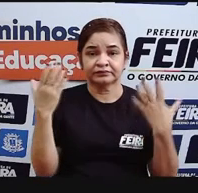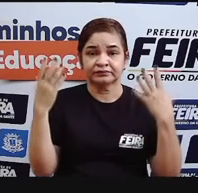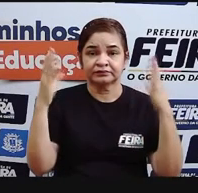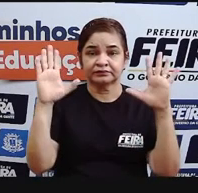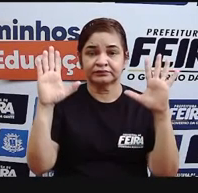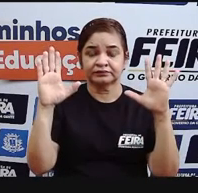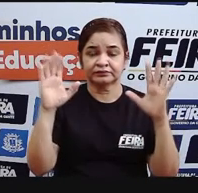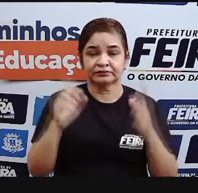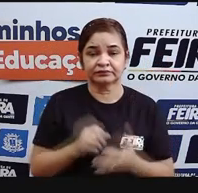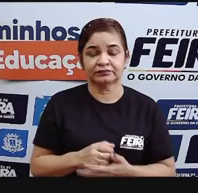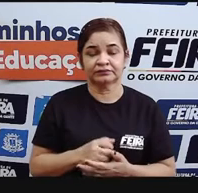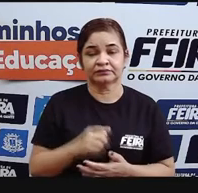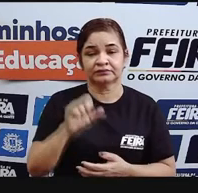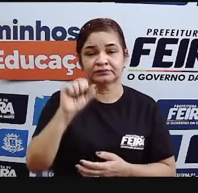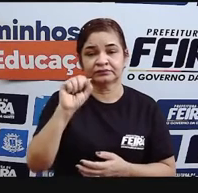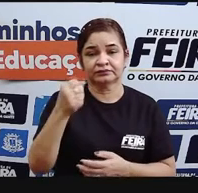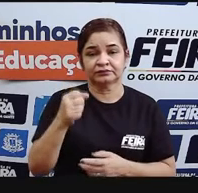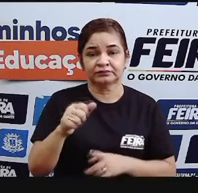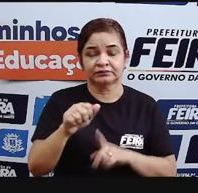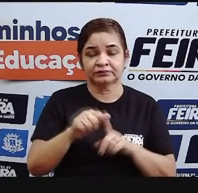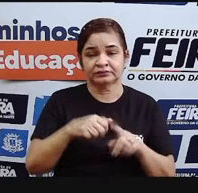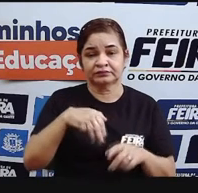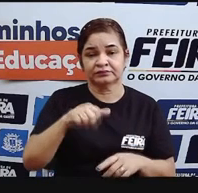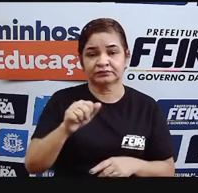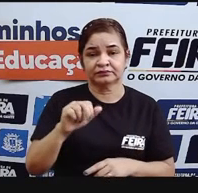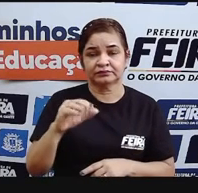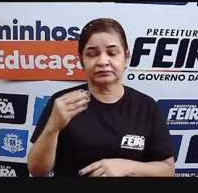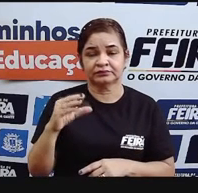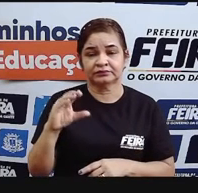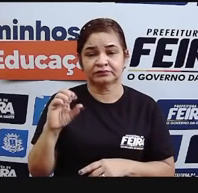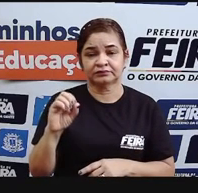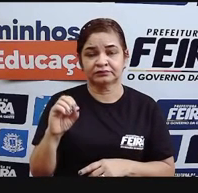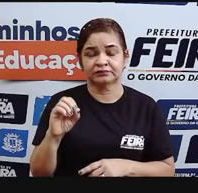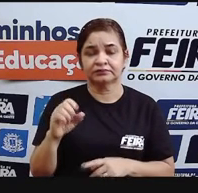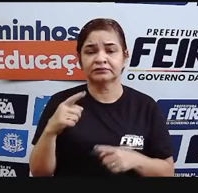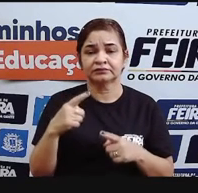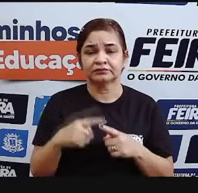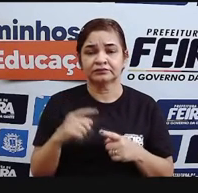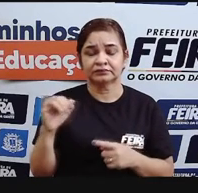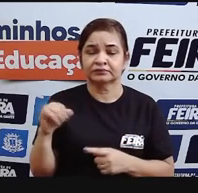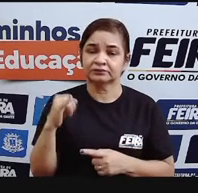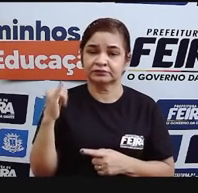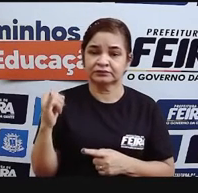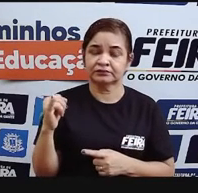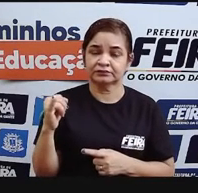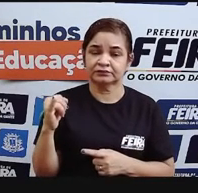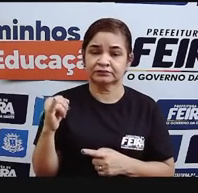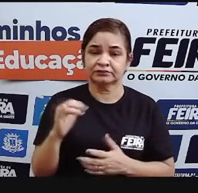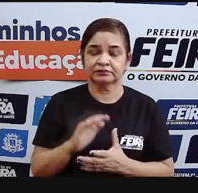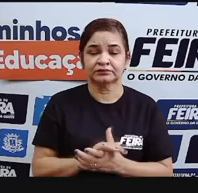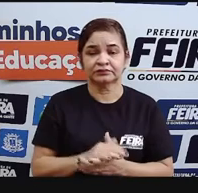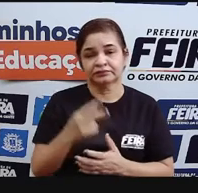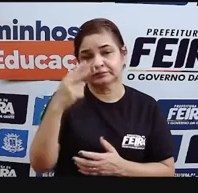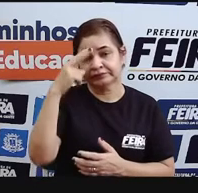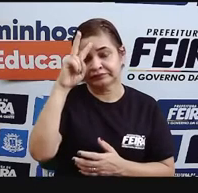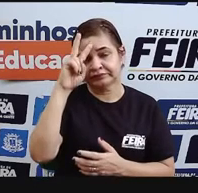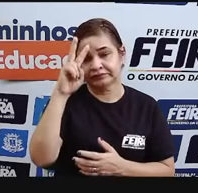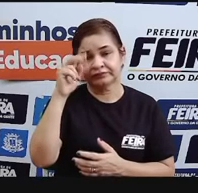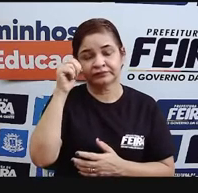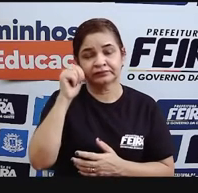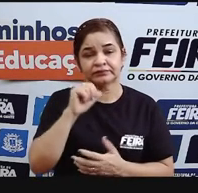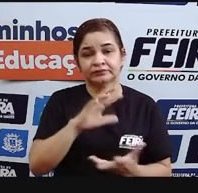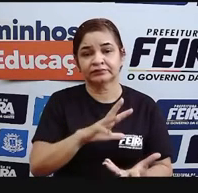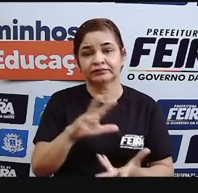no dia 8 de março. Por que que essa data é importante e é um marco para a história das mulheres no